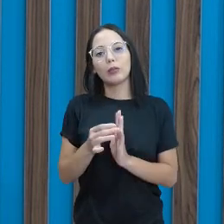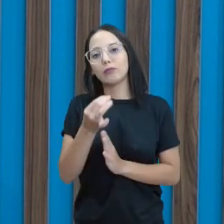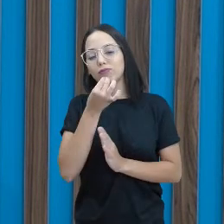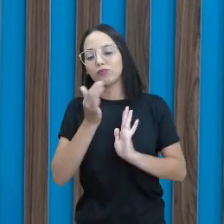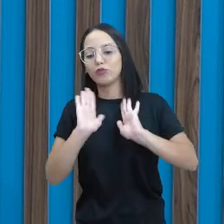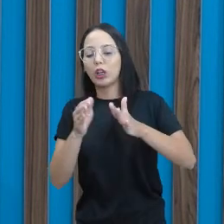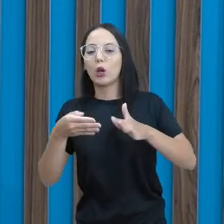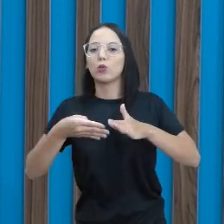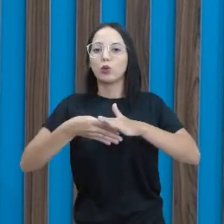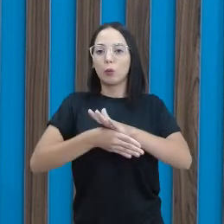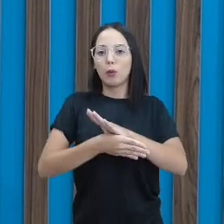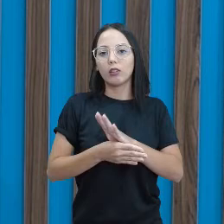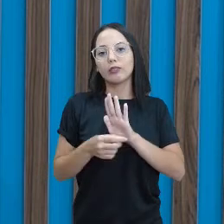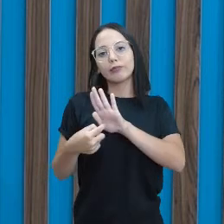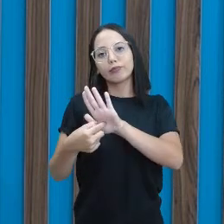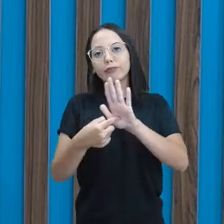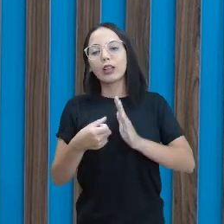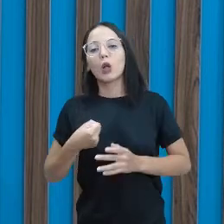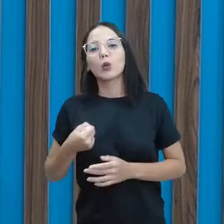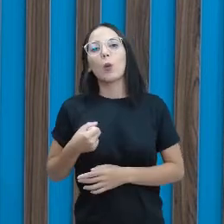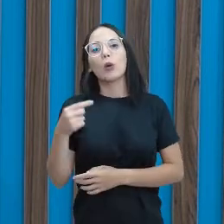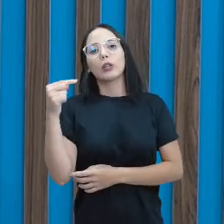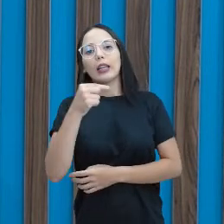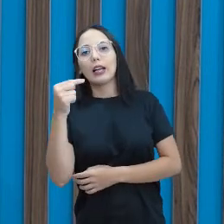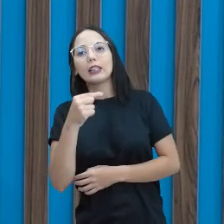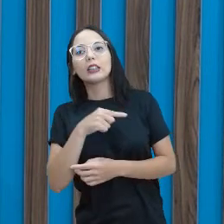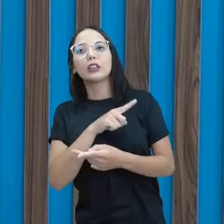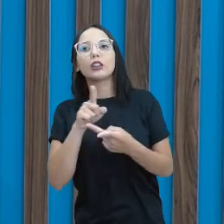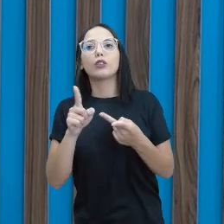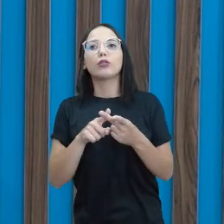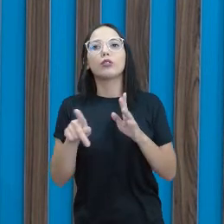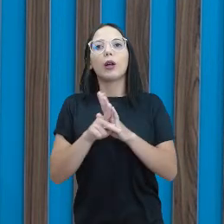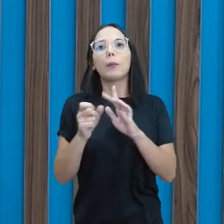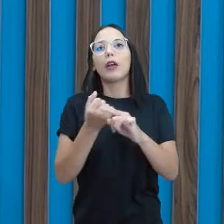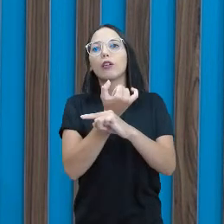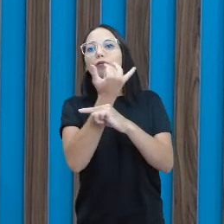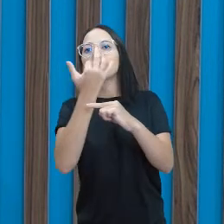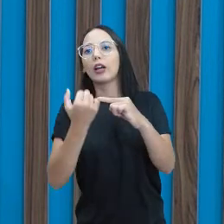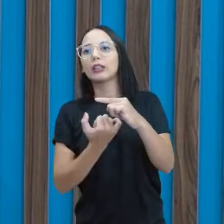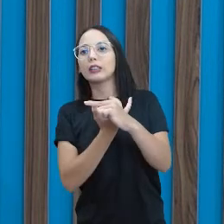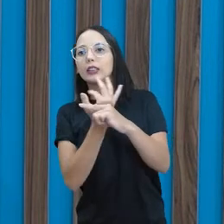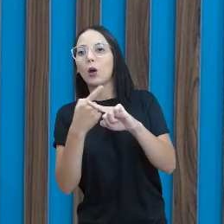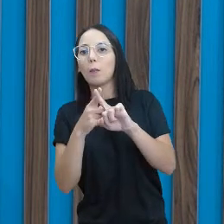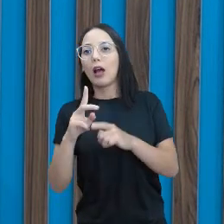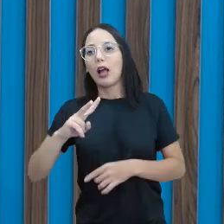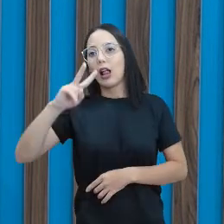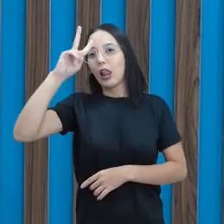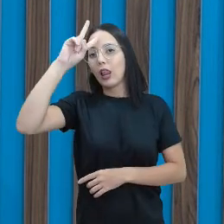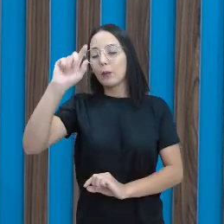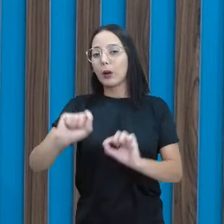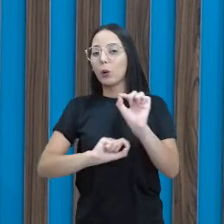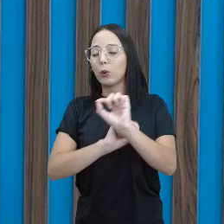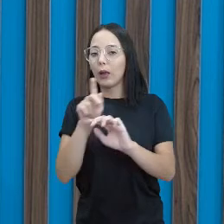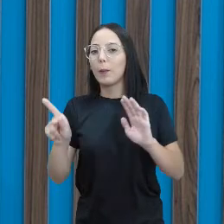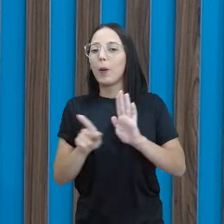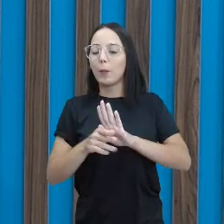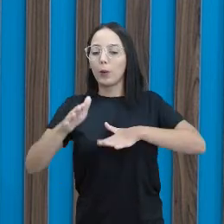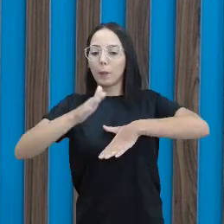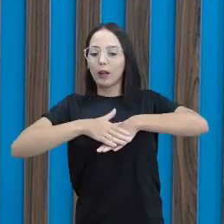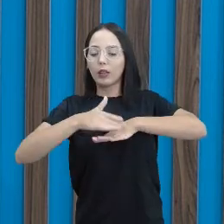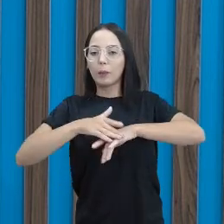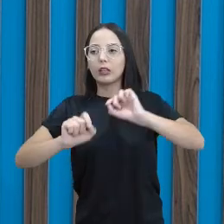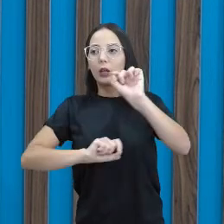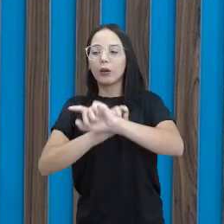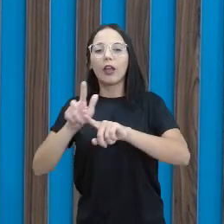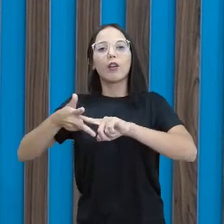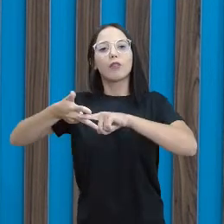gente está acostumado, aparecer número negativo, aparecer uma fração. Só que lembra que a gente também, como matemática, é uma ferramenta